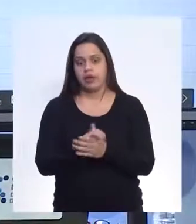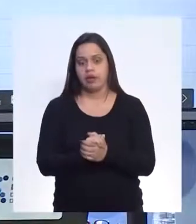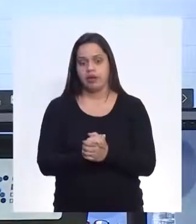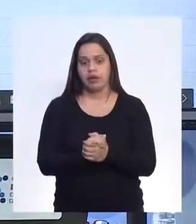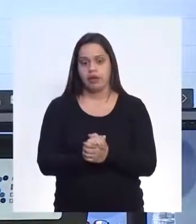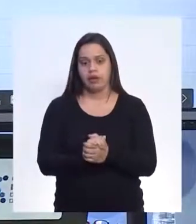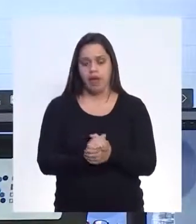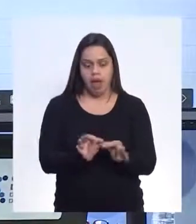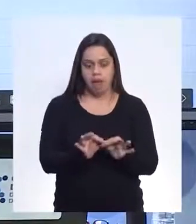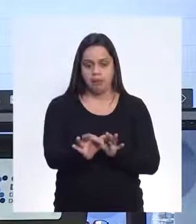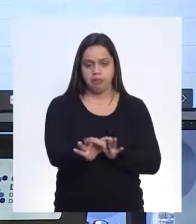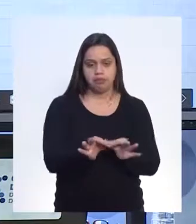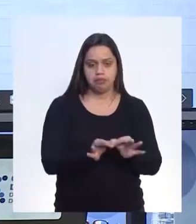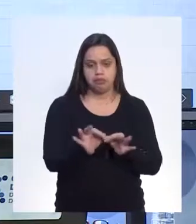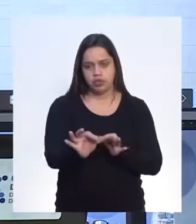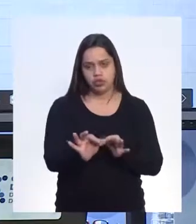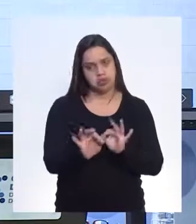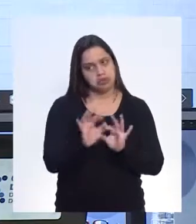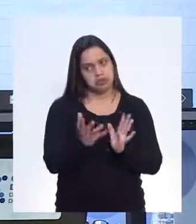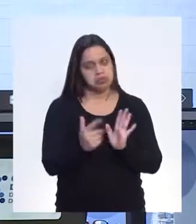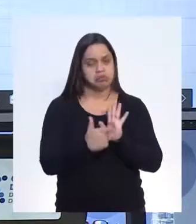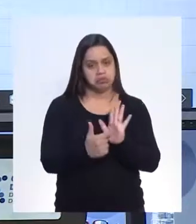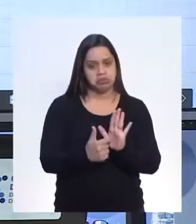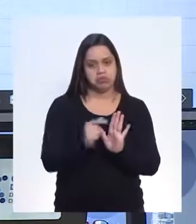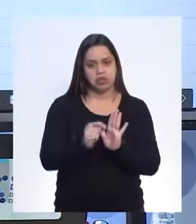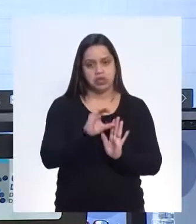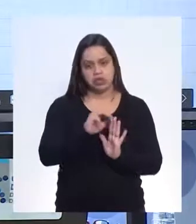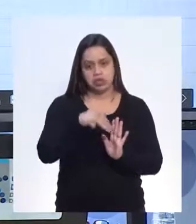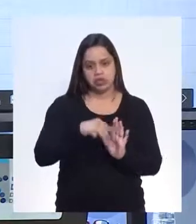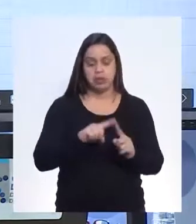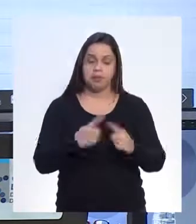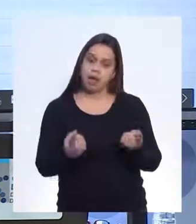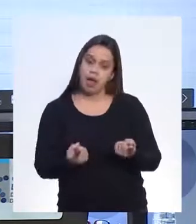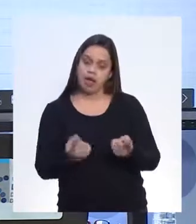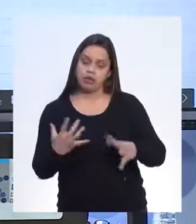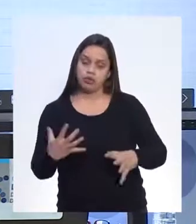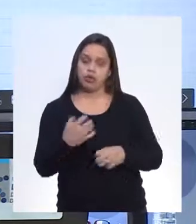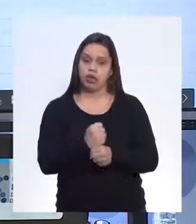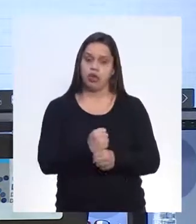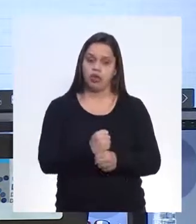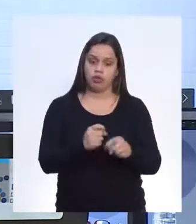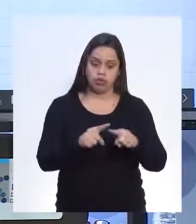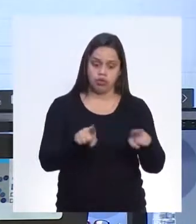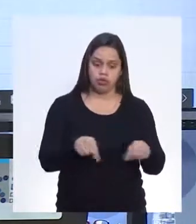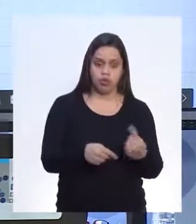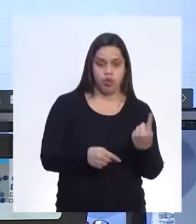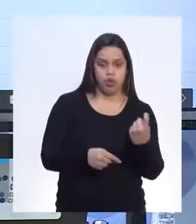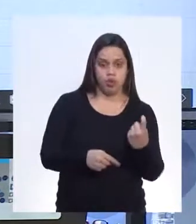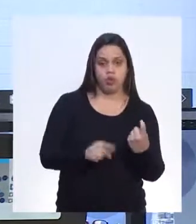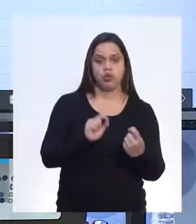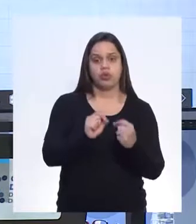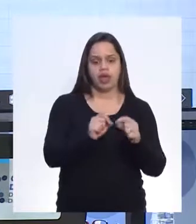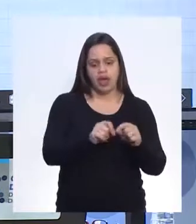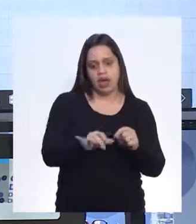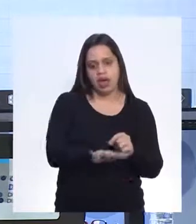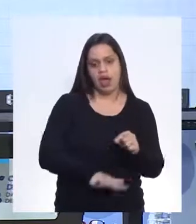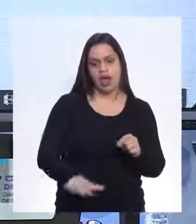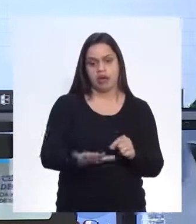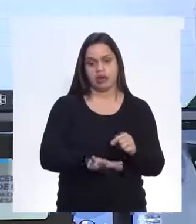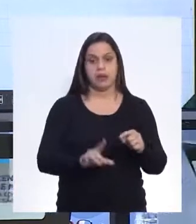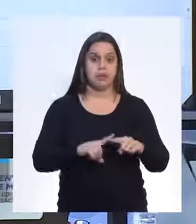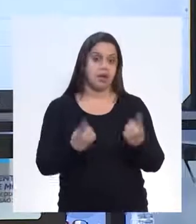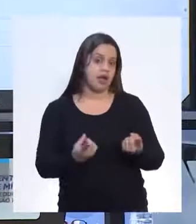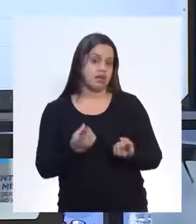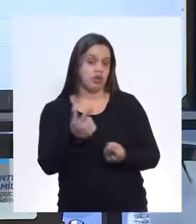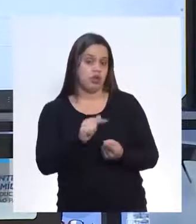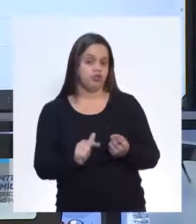a medida do piso seja dada em centímetros, não é isso? Mas no caso total, unidade total aí seria em áreas. Mas de qualquer maneira, como não tem